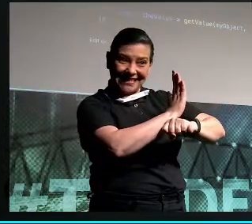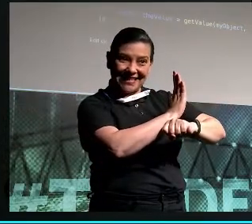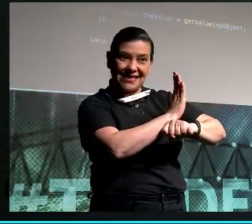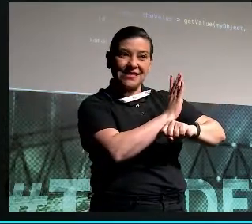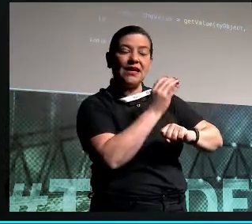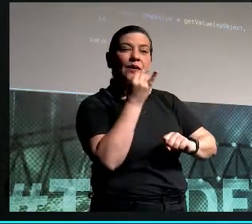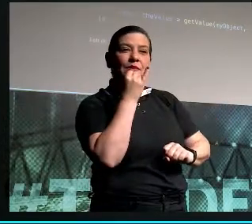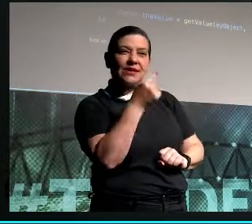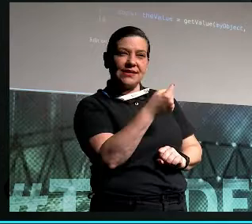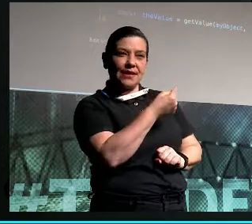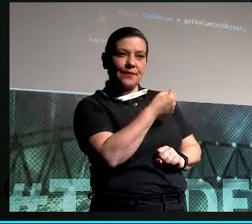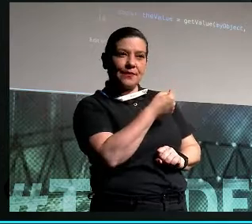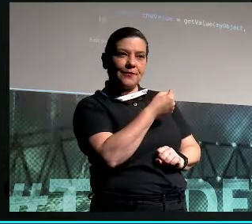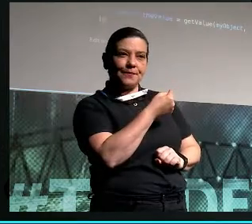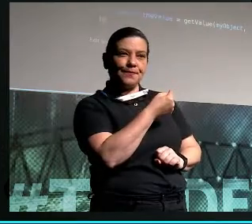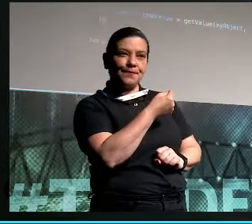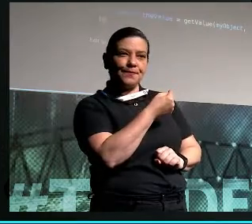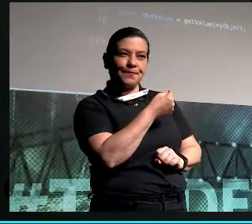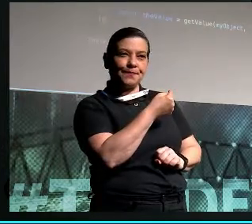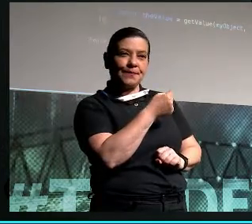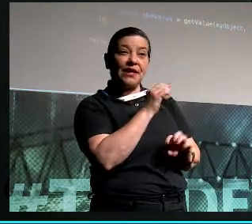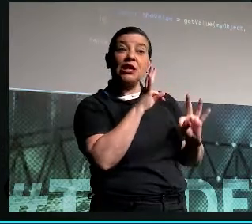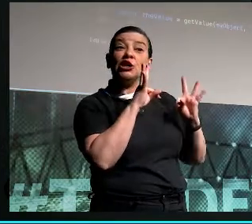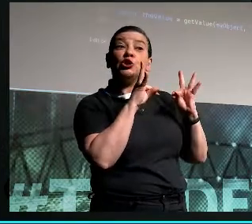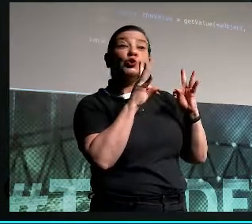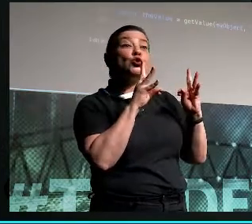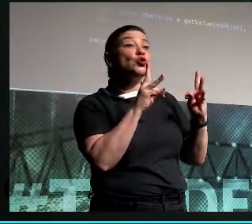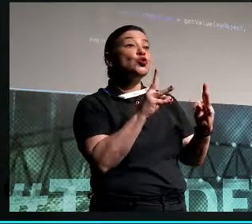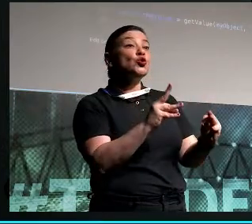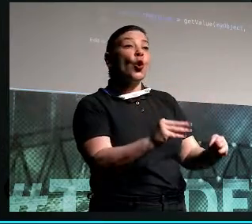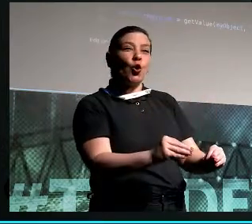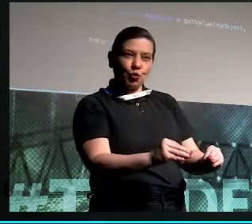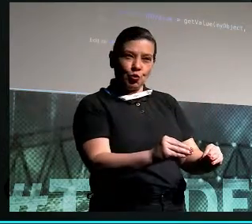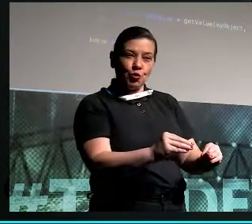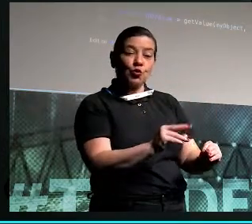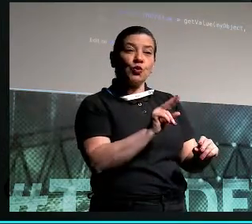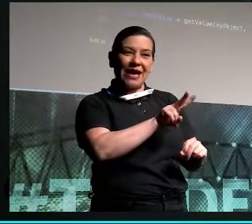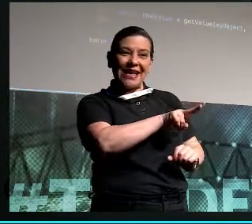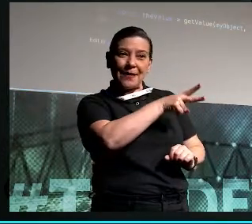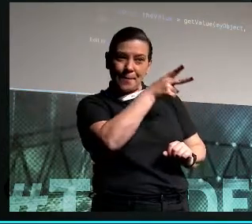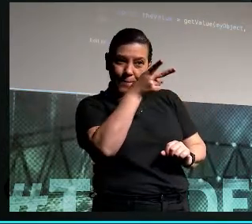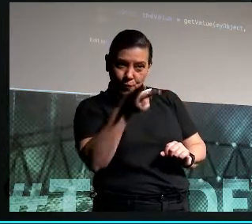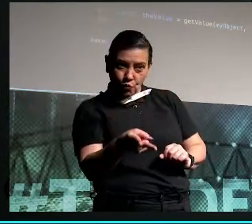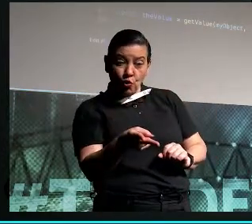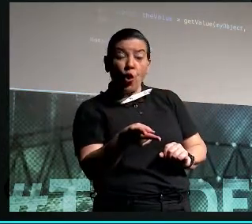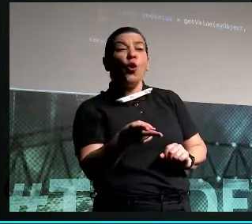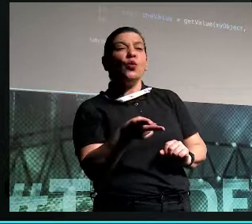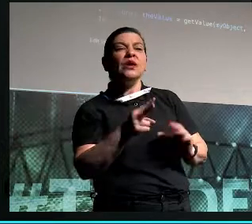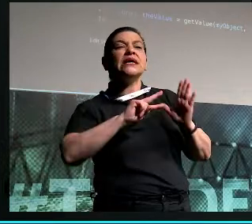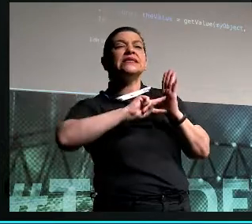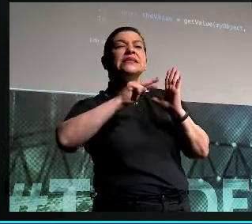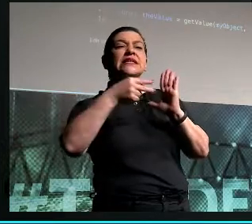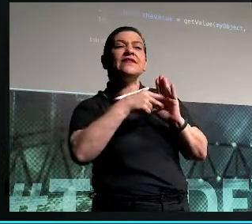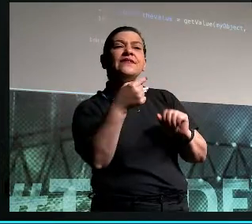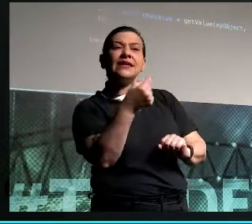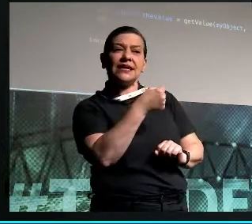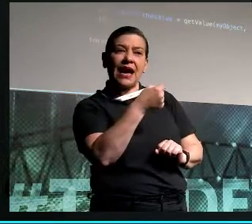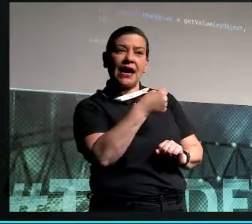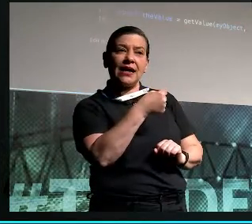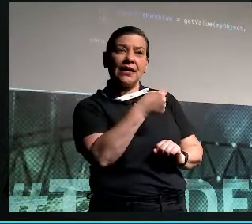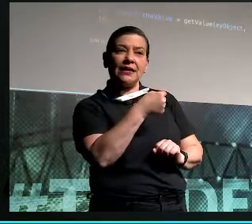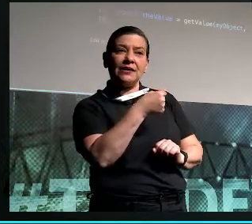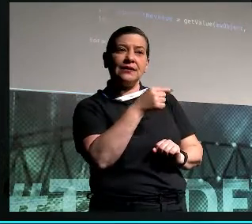no Inferred Type Keys, eu peguei todas as propriedades e eu passei para ele aqui. Isso significa que nesse type aqui, agora eu